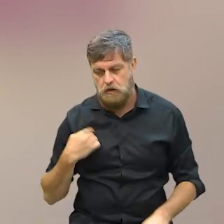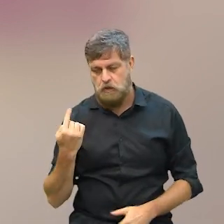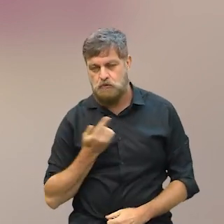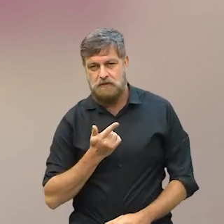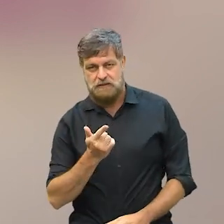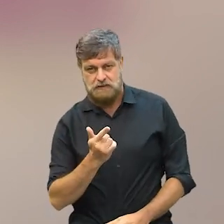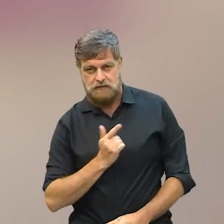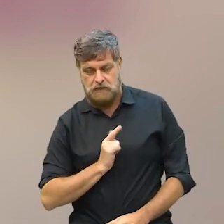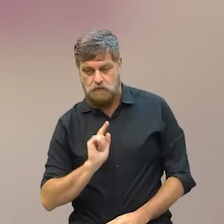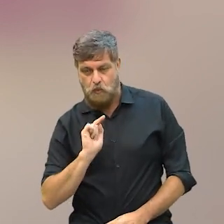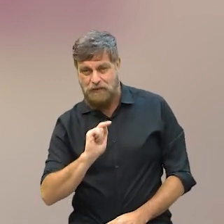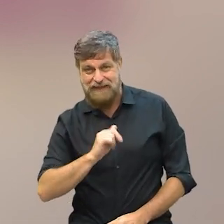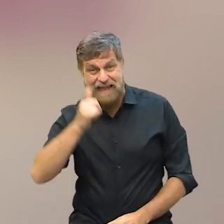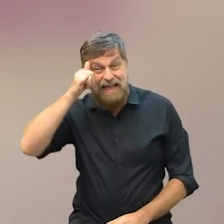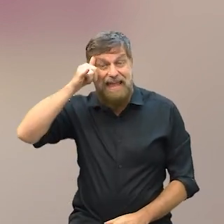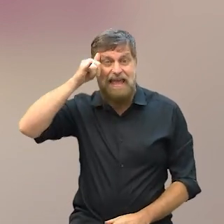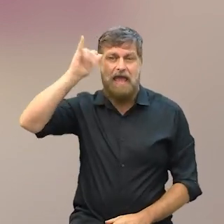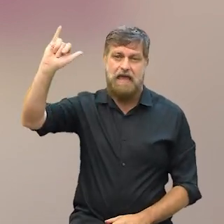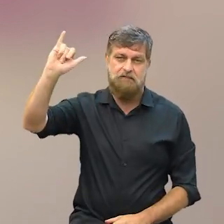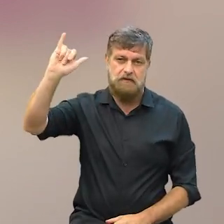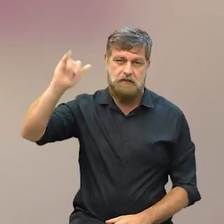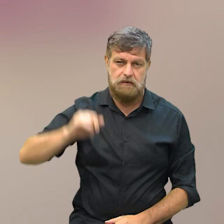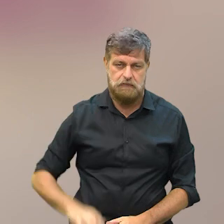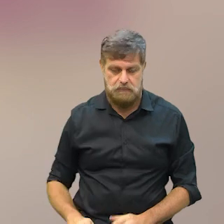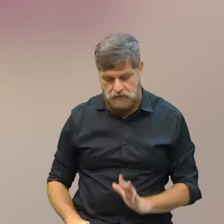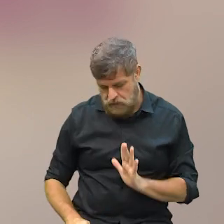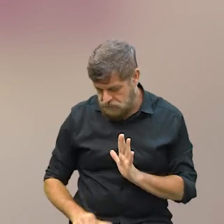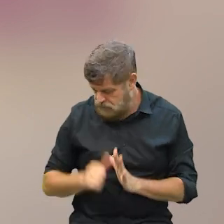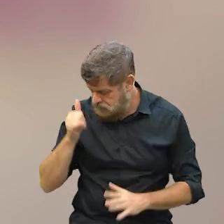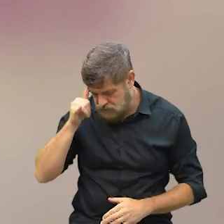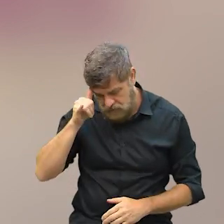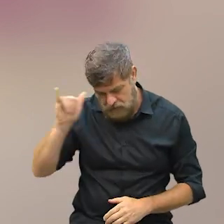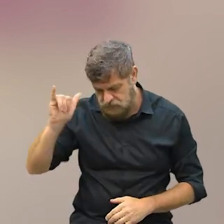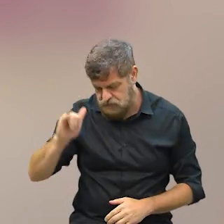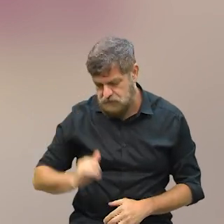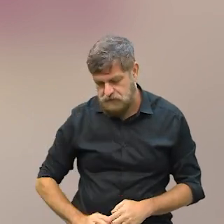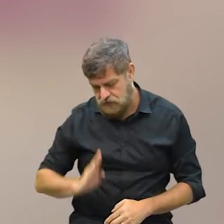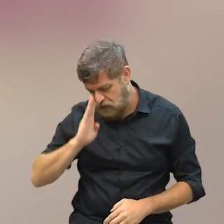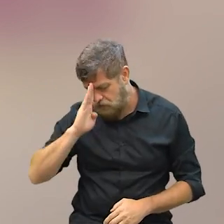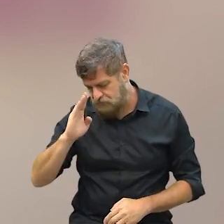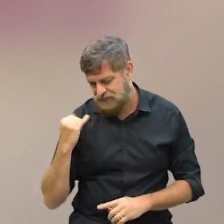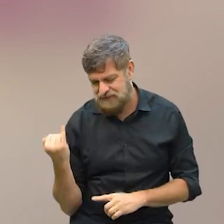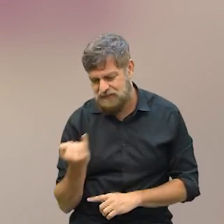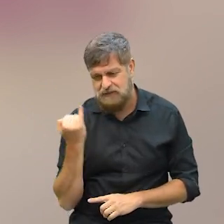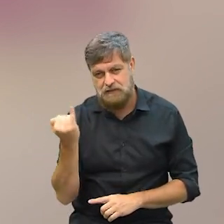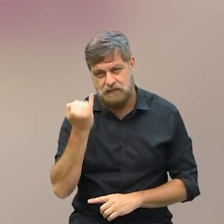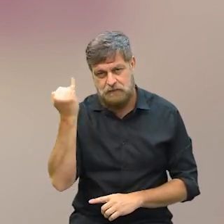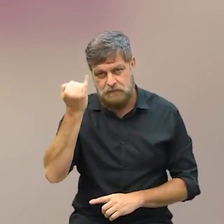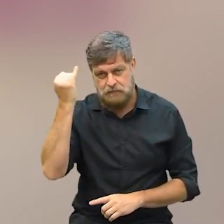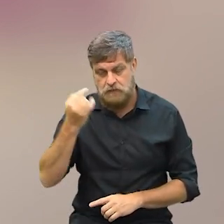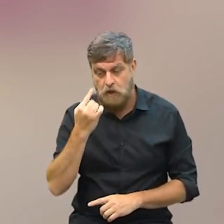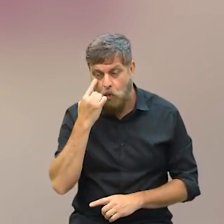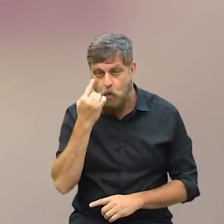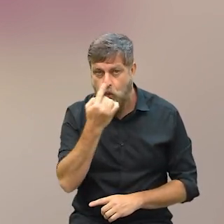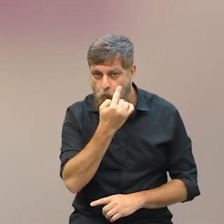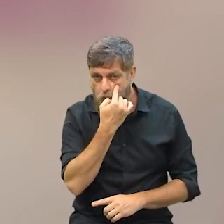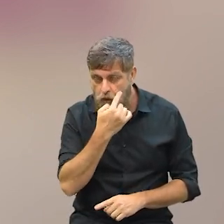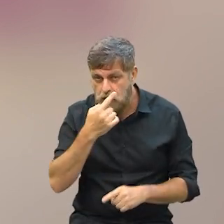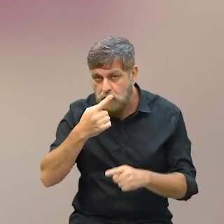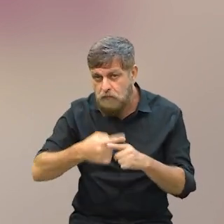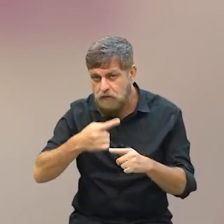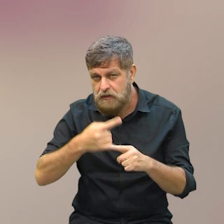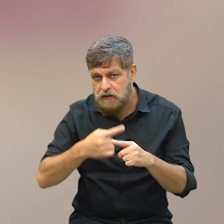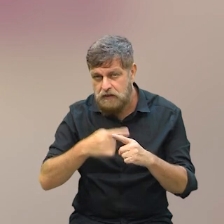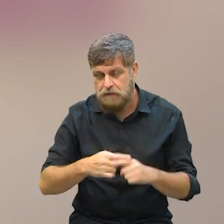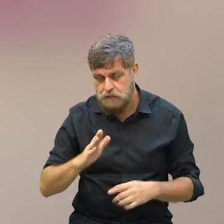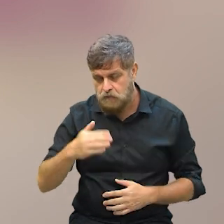Nós temos que fazer a prevenção. Eu sempre falo, a prevenção é muito importante, especialmente falando de olho,